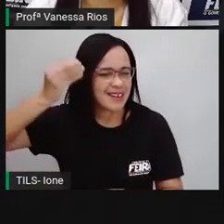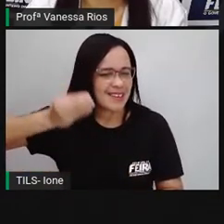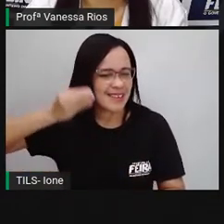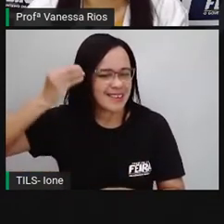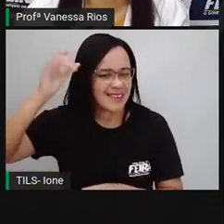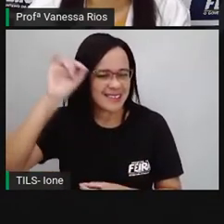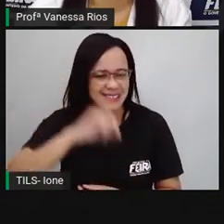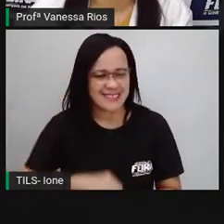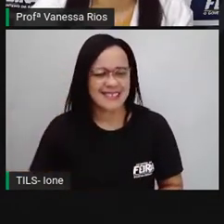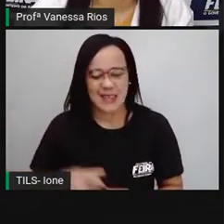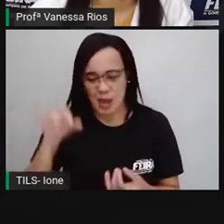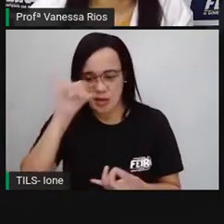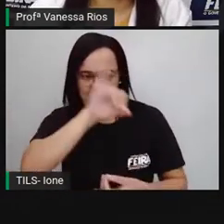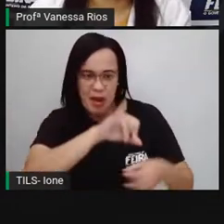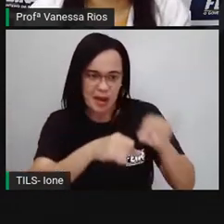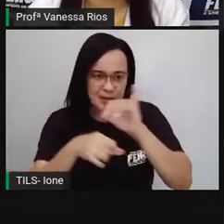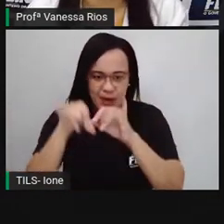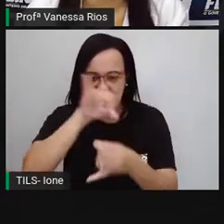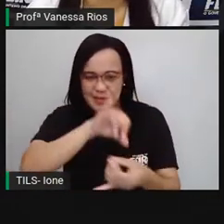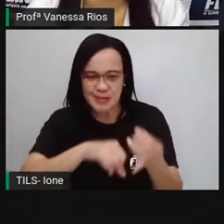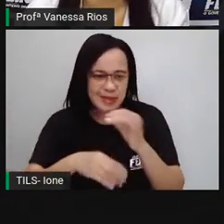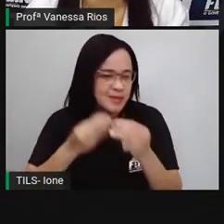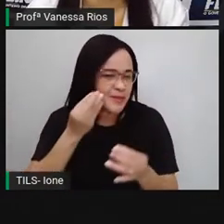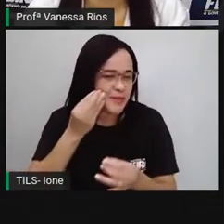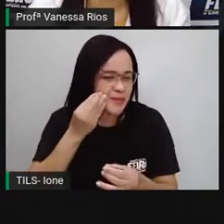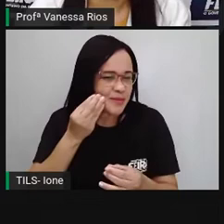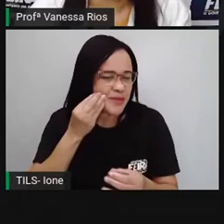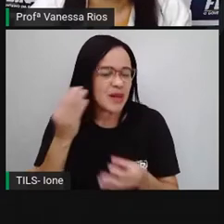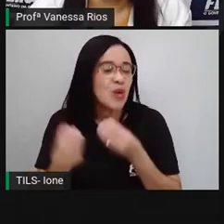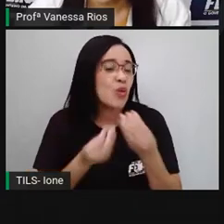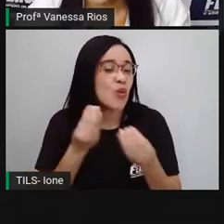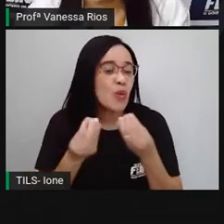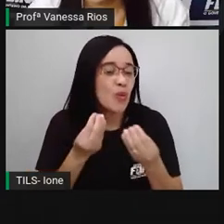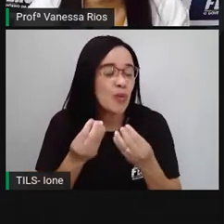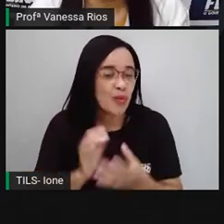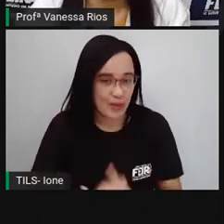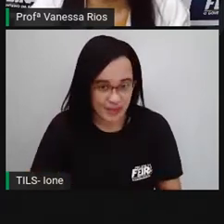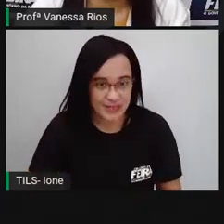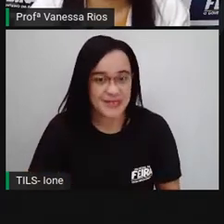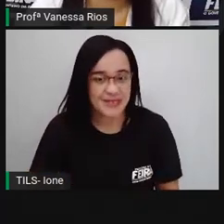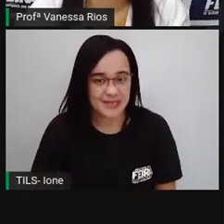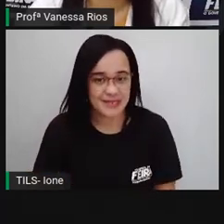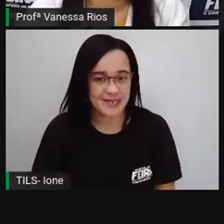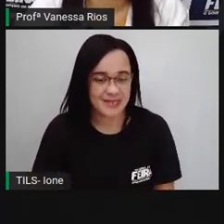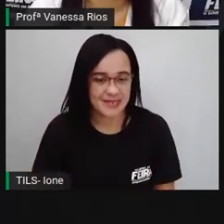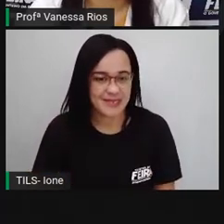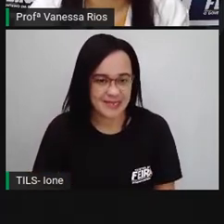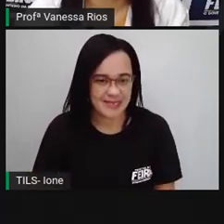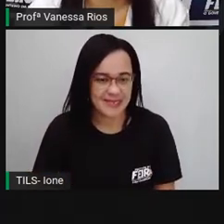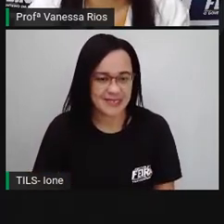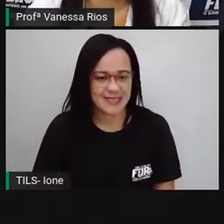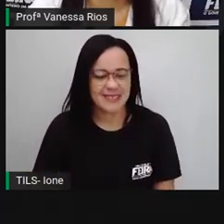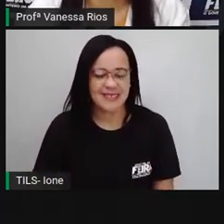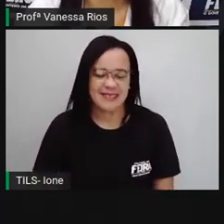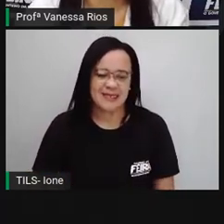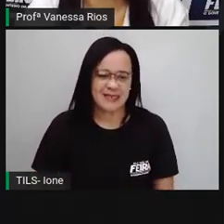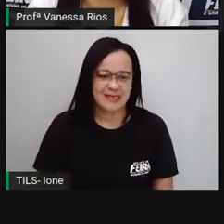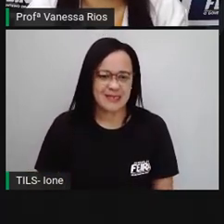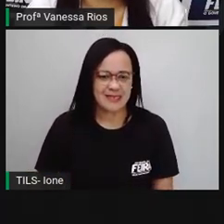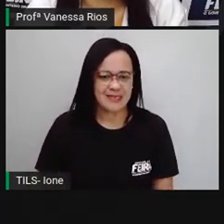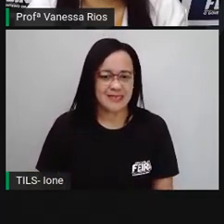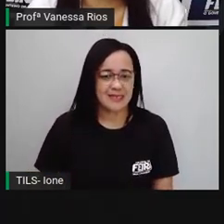é, de experimentar, mesmo sendo aí uma aula de matemática. E aí,